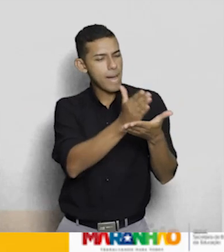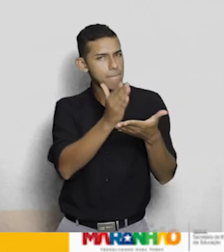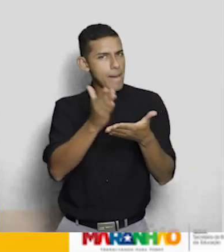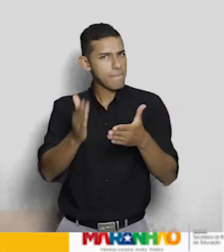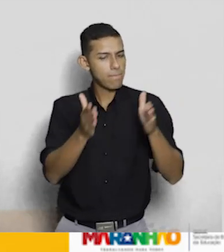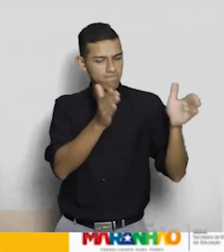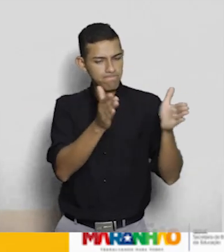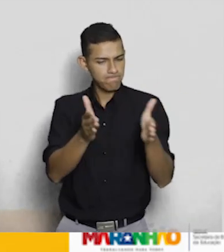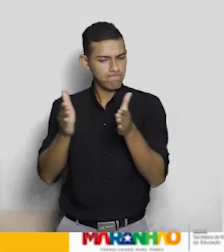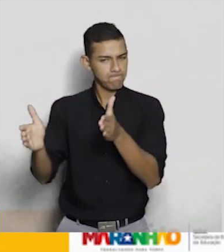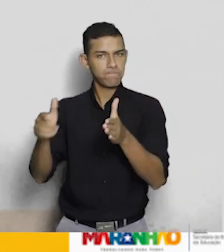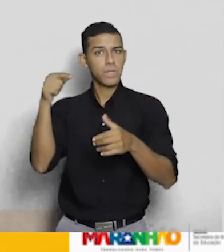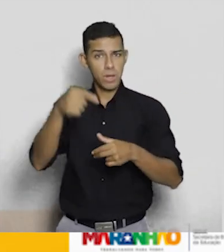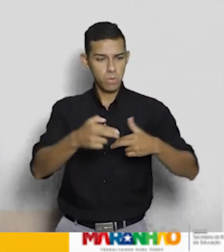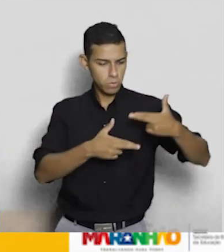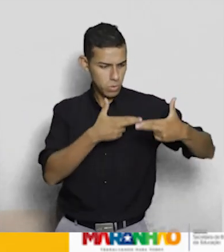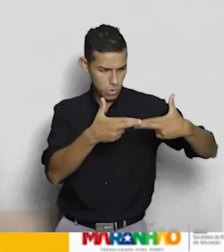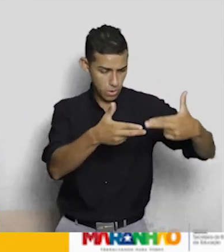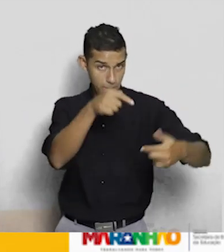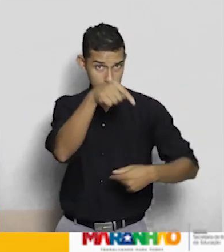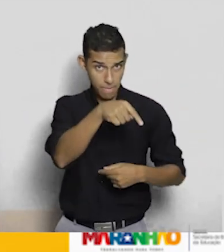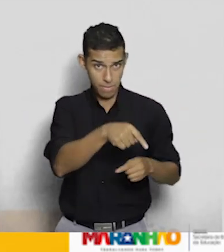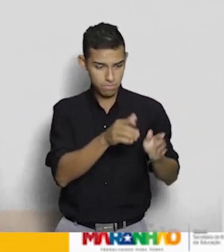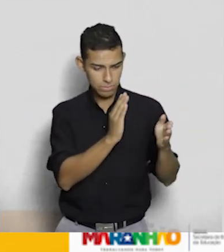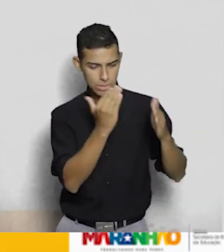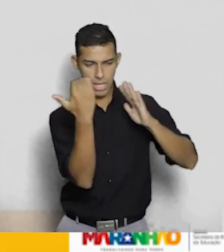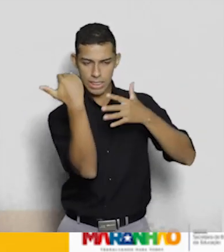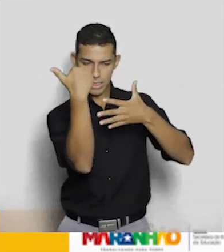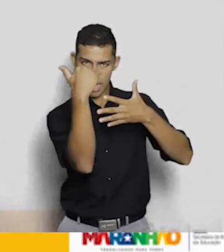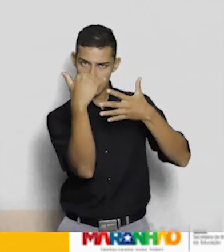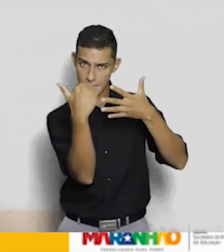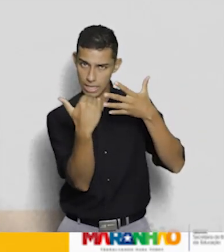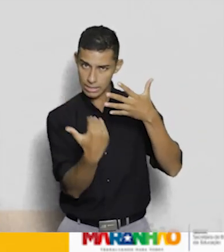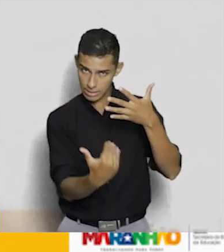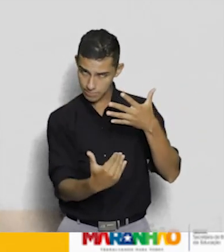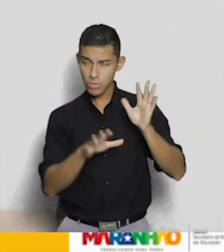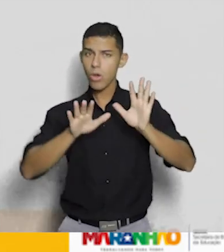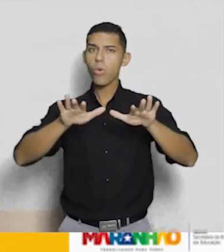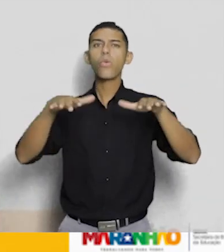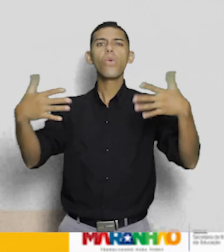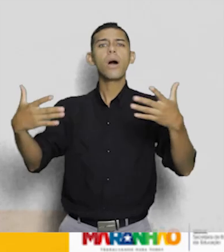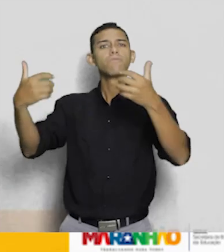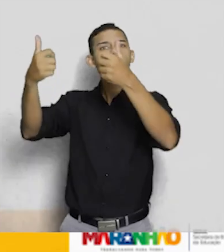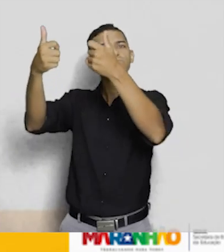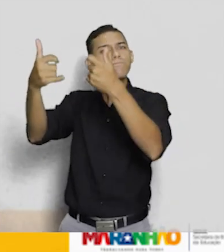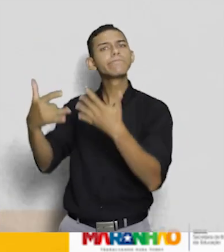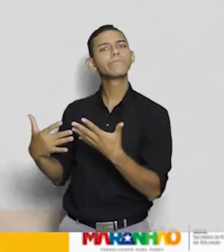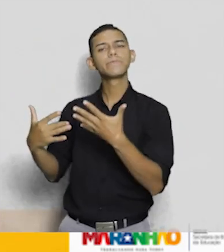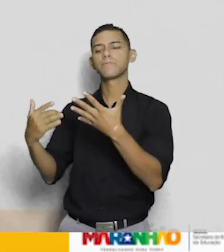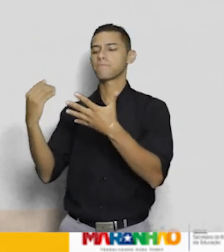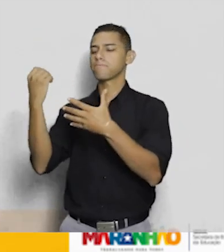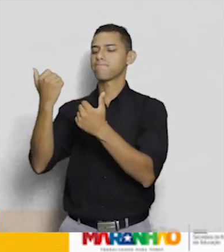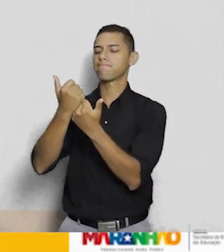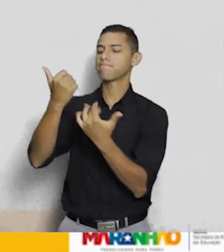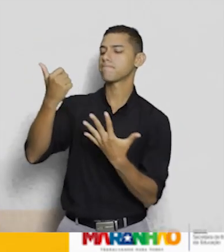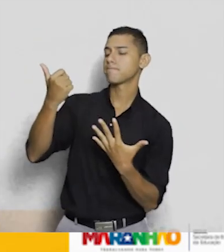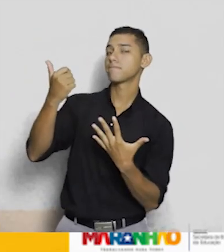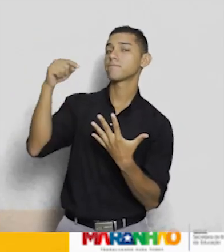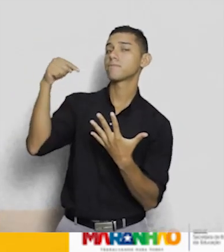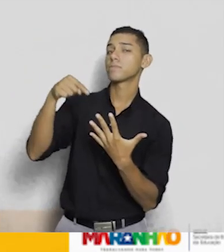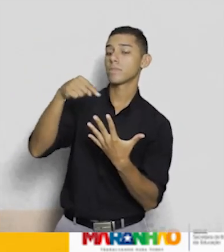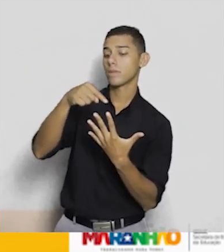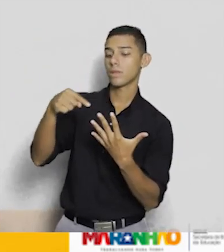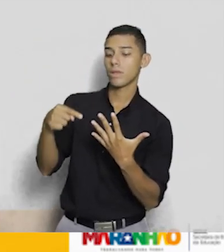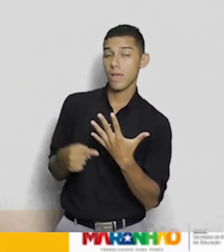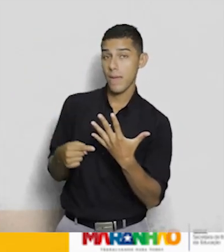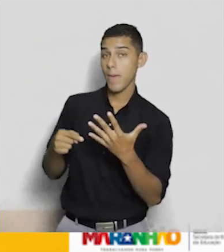processo de reciclagem são classificadas como métodos químicos? Bom, método químico